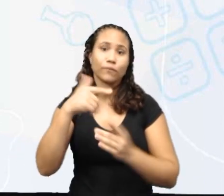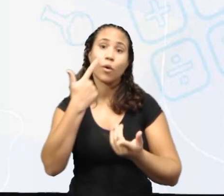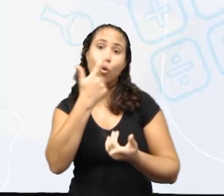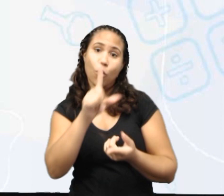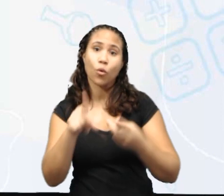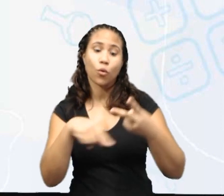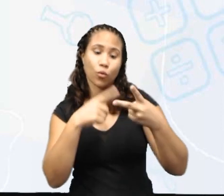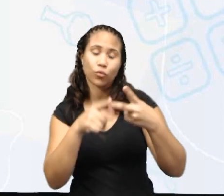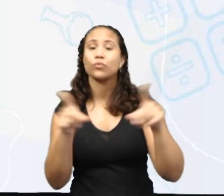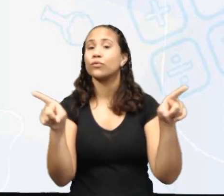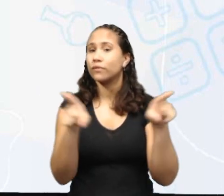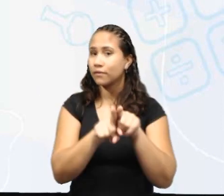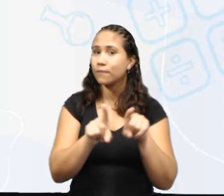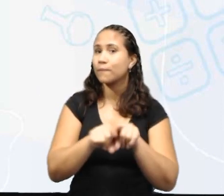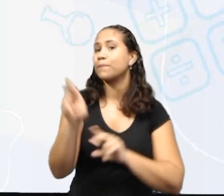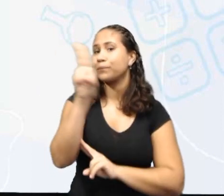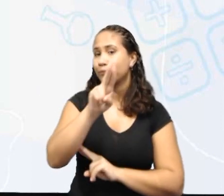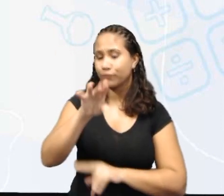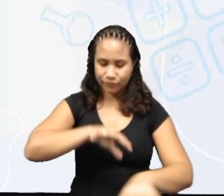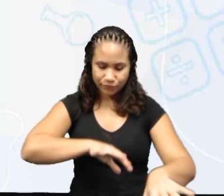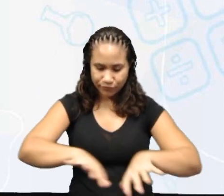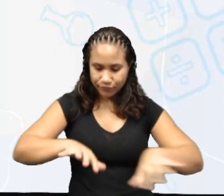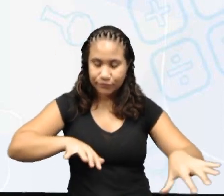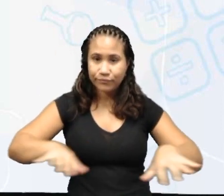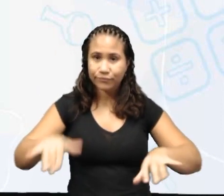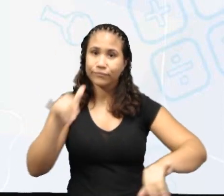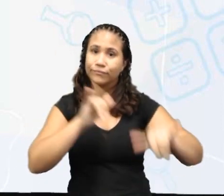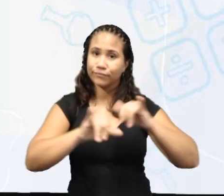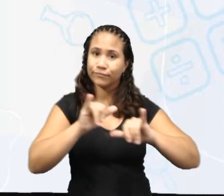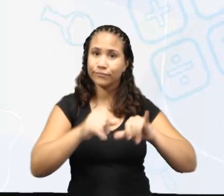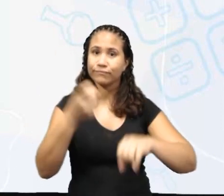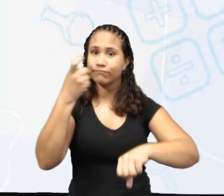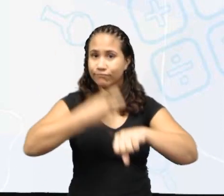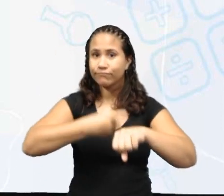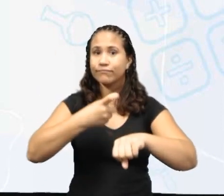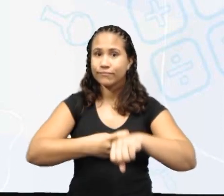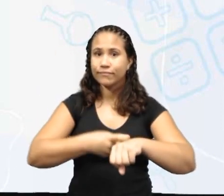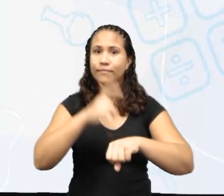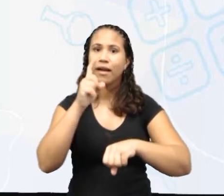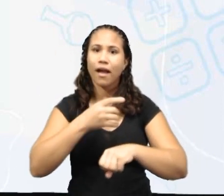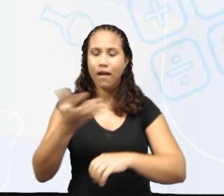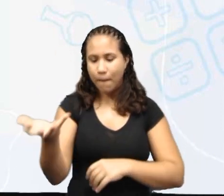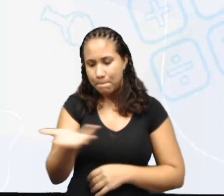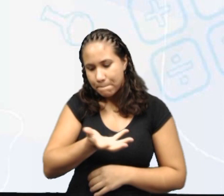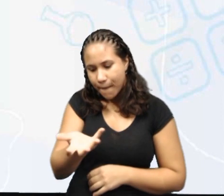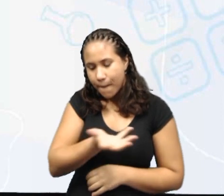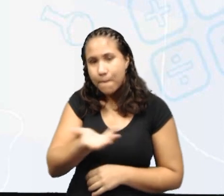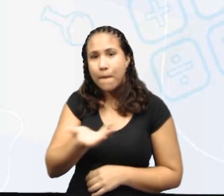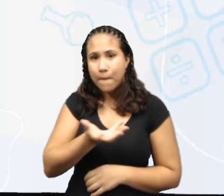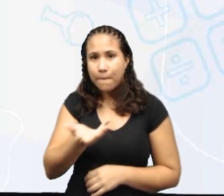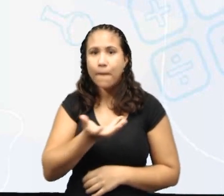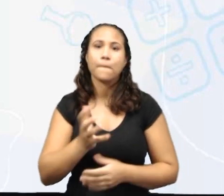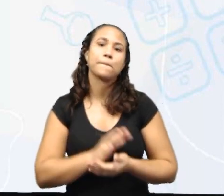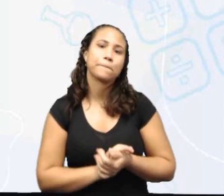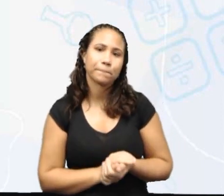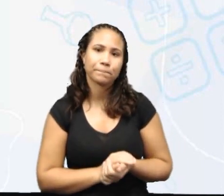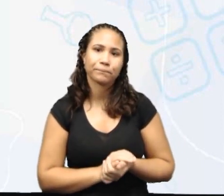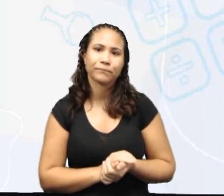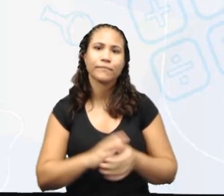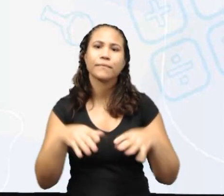Outro processo que também é usado para separar misturas de substâncias em estado sólido é a peneiração.